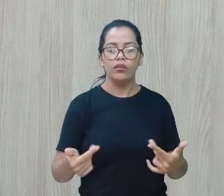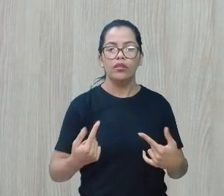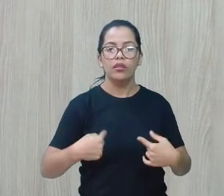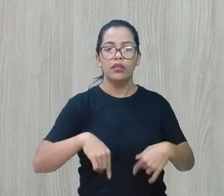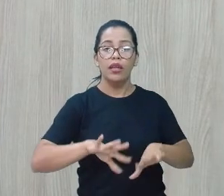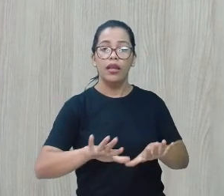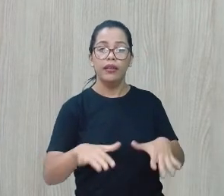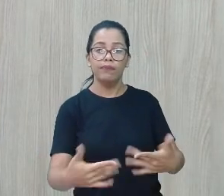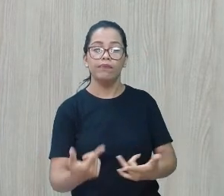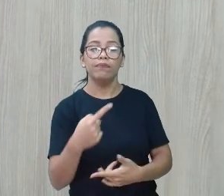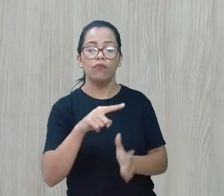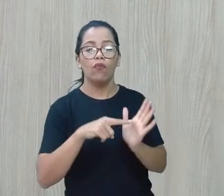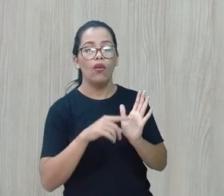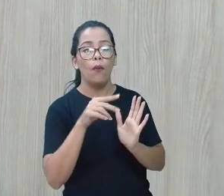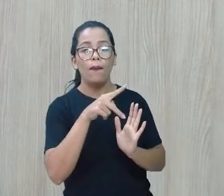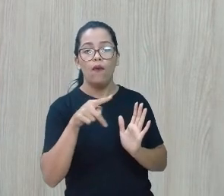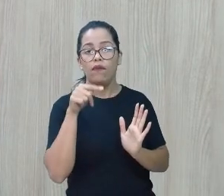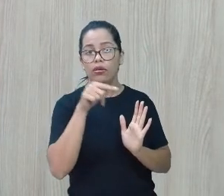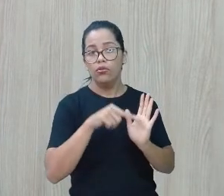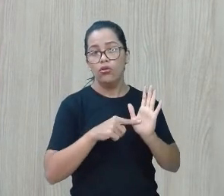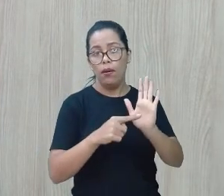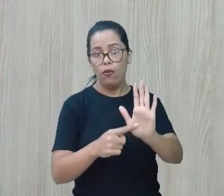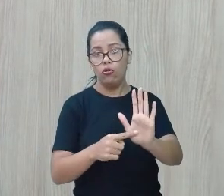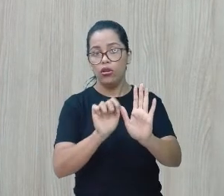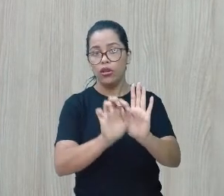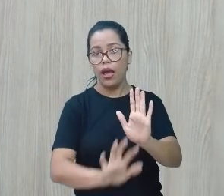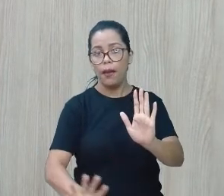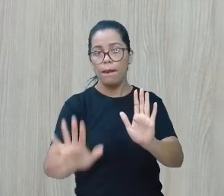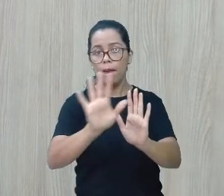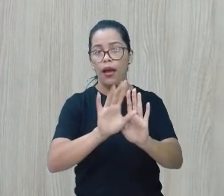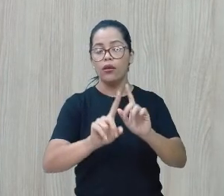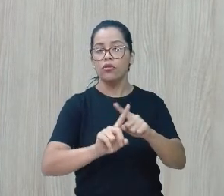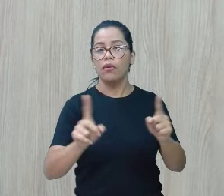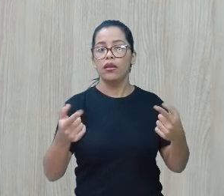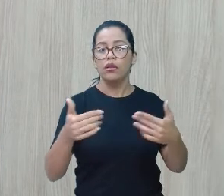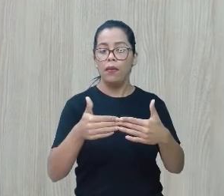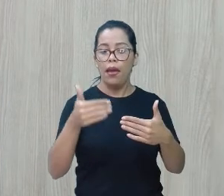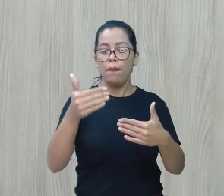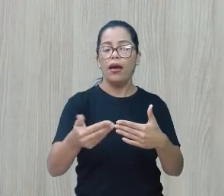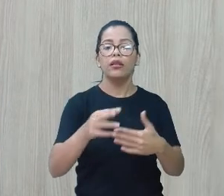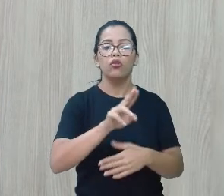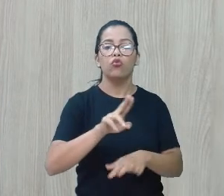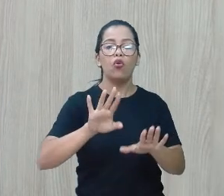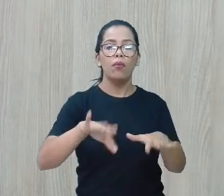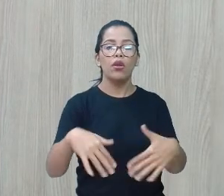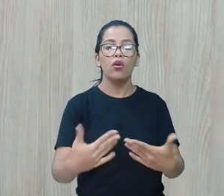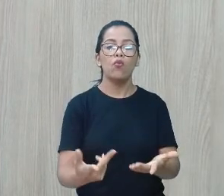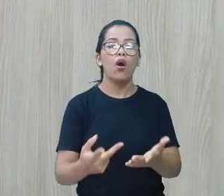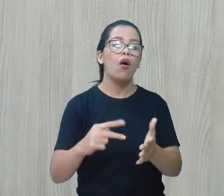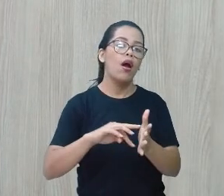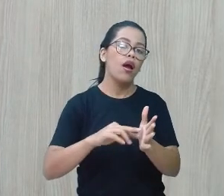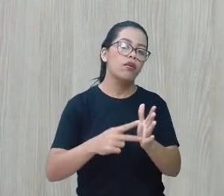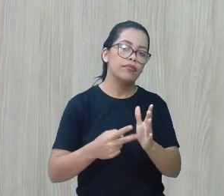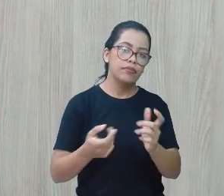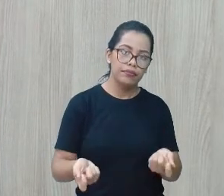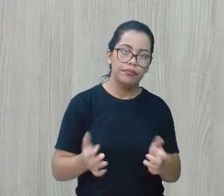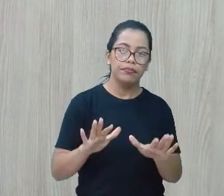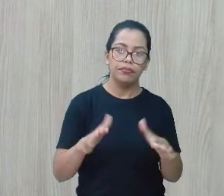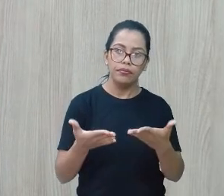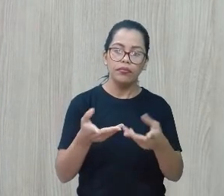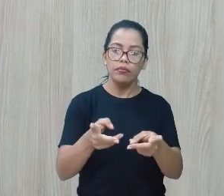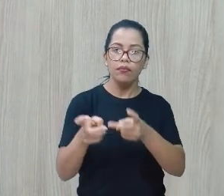estar te mostrando na figura, quando ele te mostra também a partir do nome e qual é a propriedade. Então perceba que